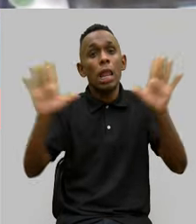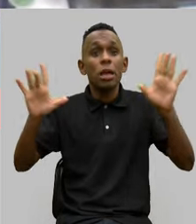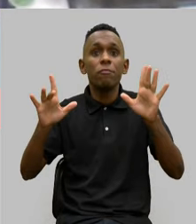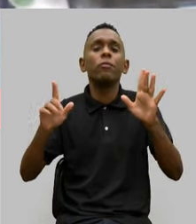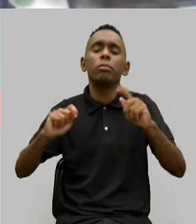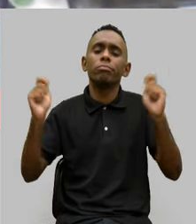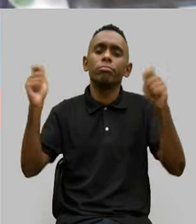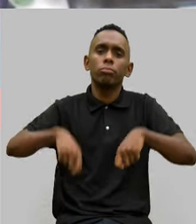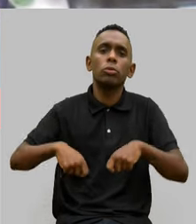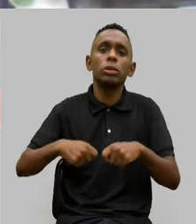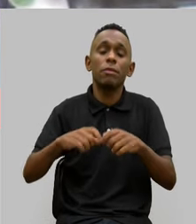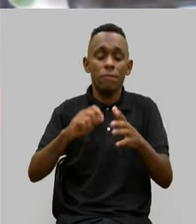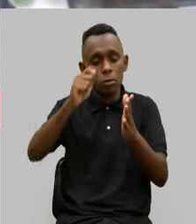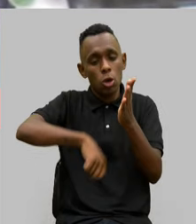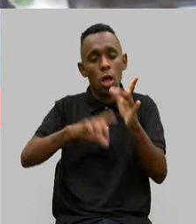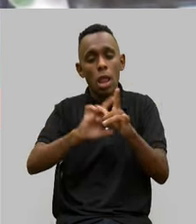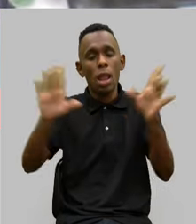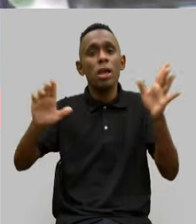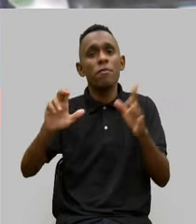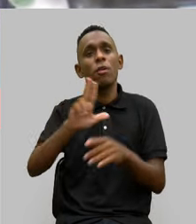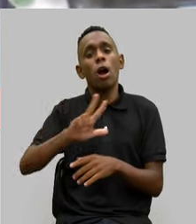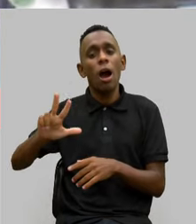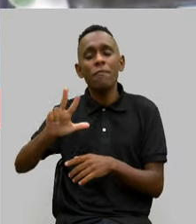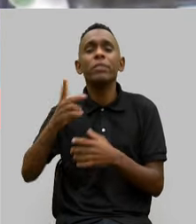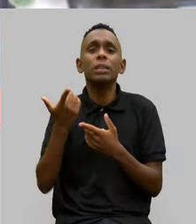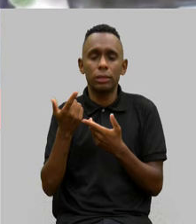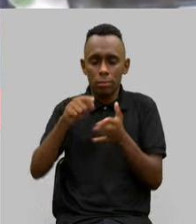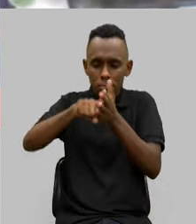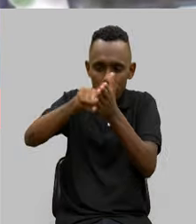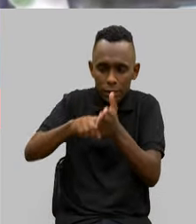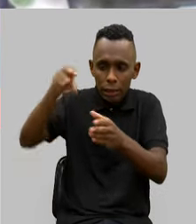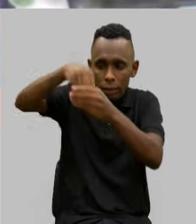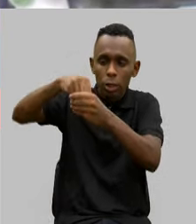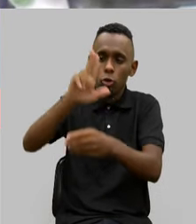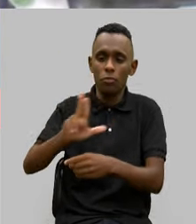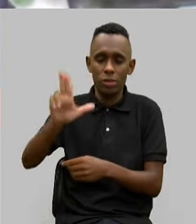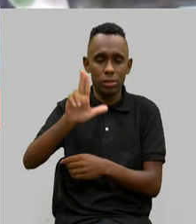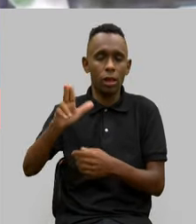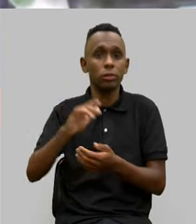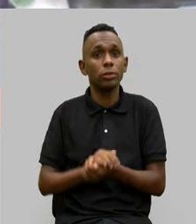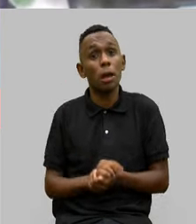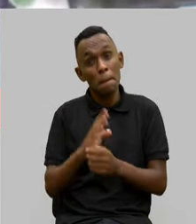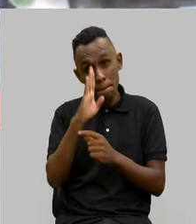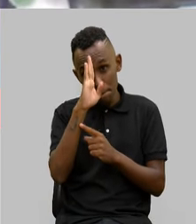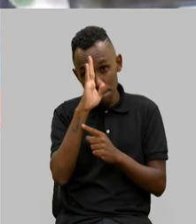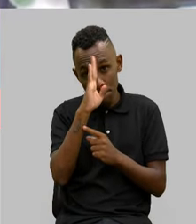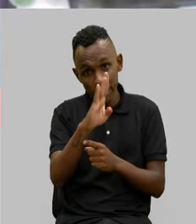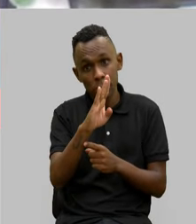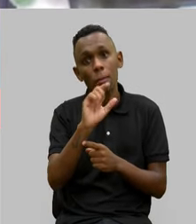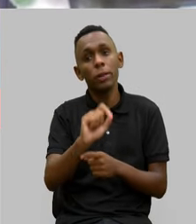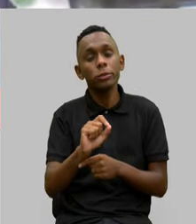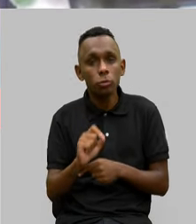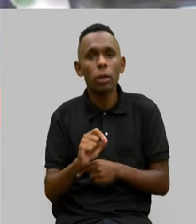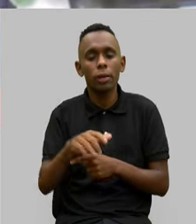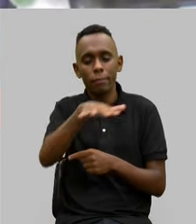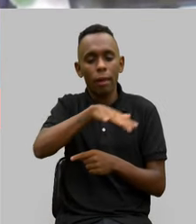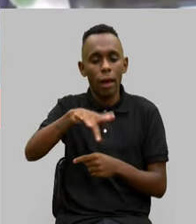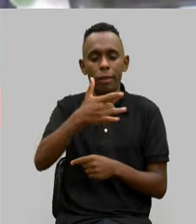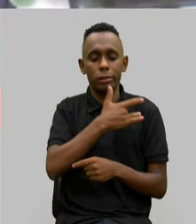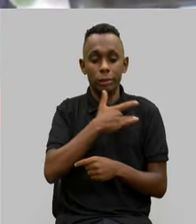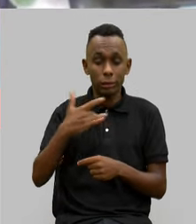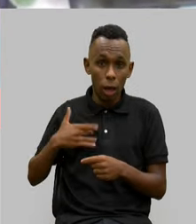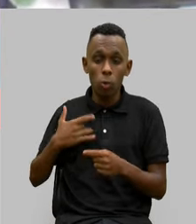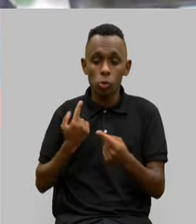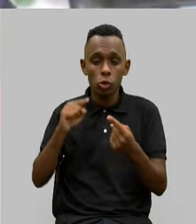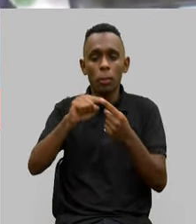a obtenção de autorizações da Anvisa para nas universidades principalmente pela saúde e pelo apoio